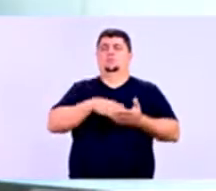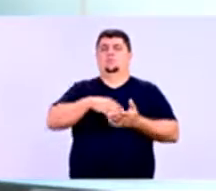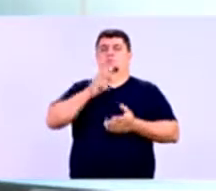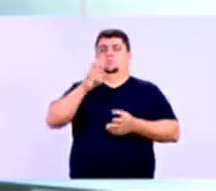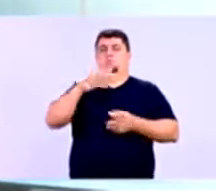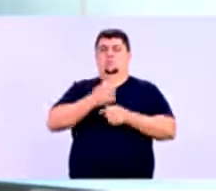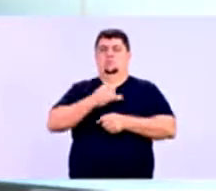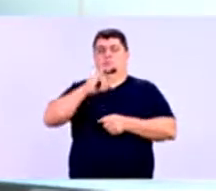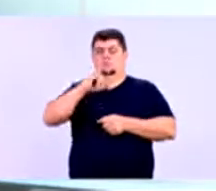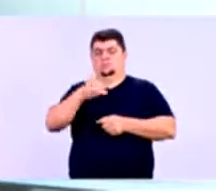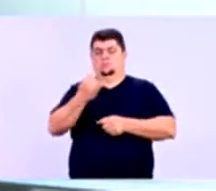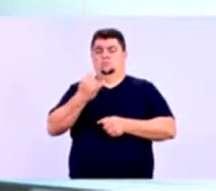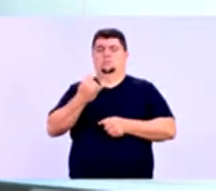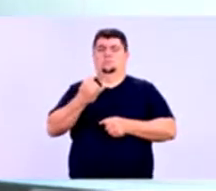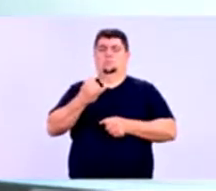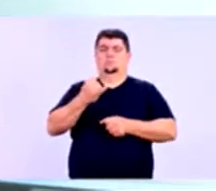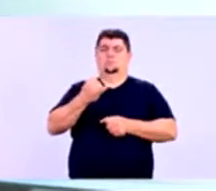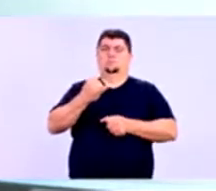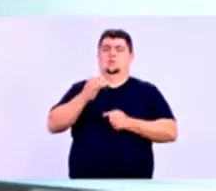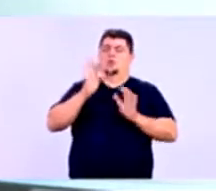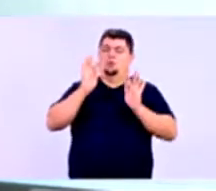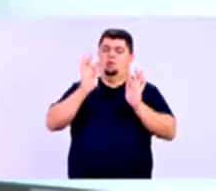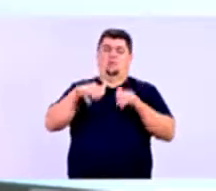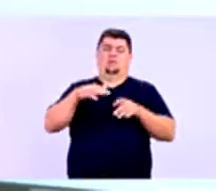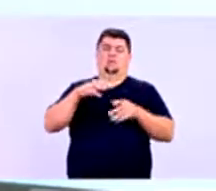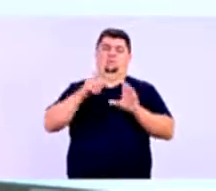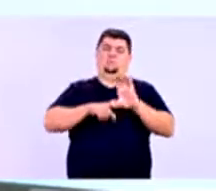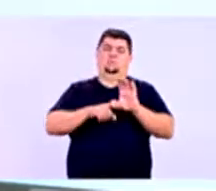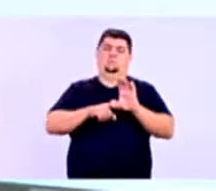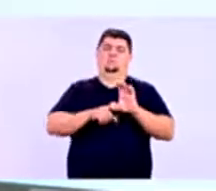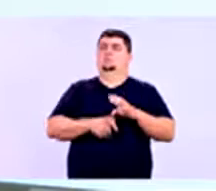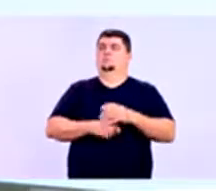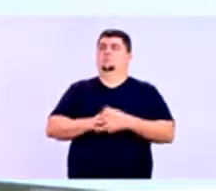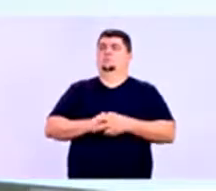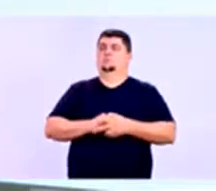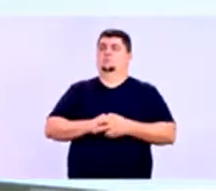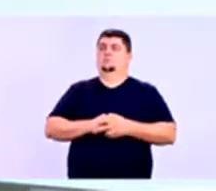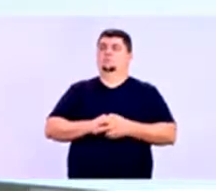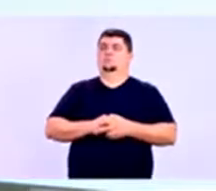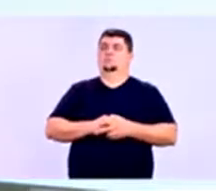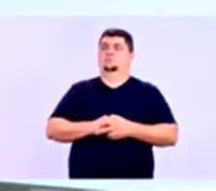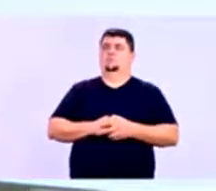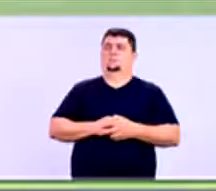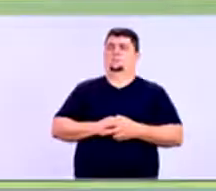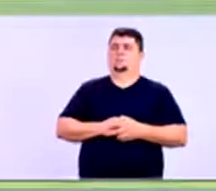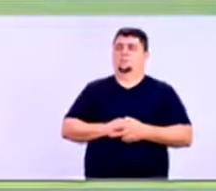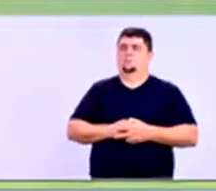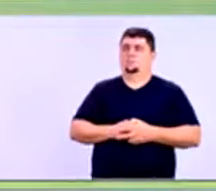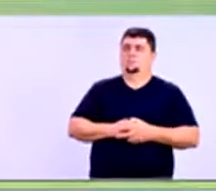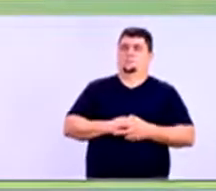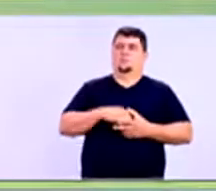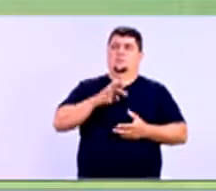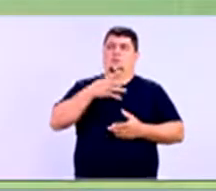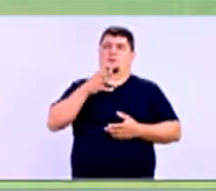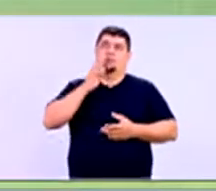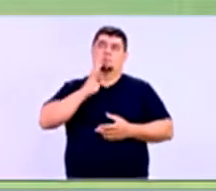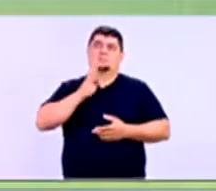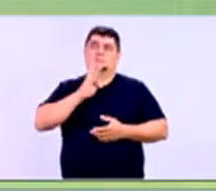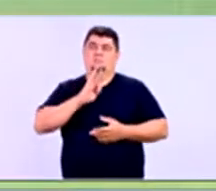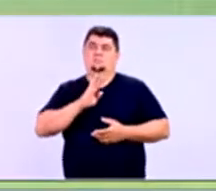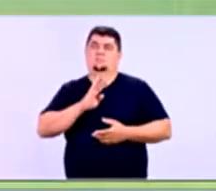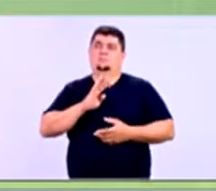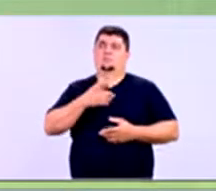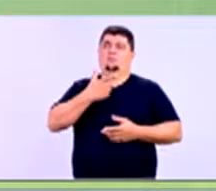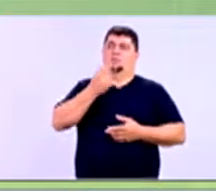5 mil, mais os juros, e encerrou minha dívida. Olha como fica bonitinho na tabela. Estou devendo 20